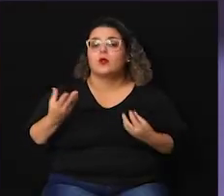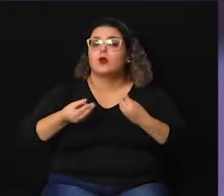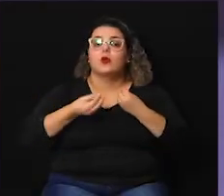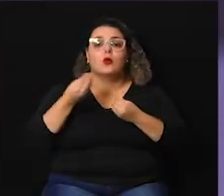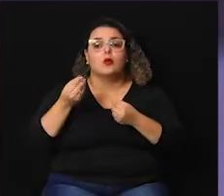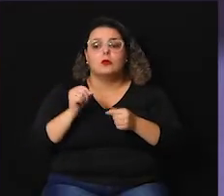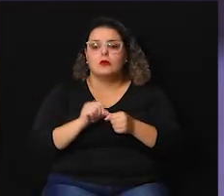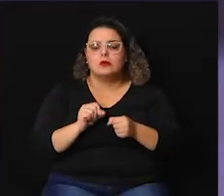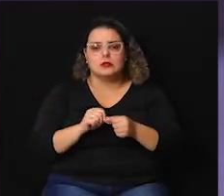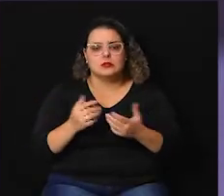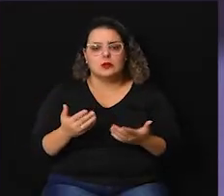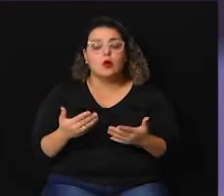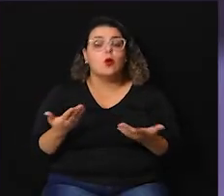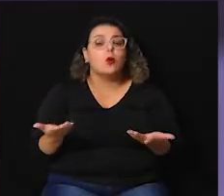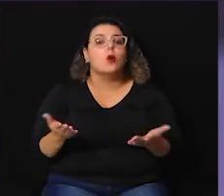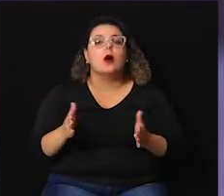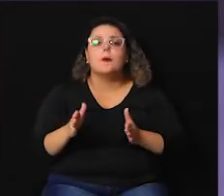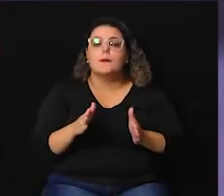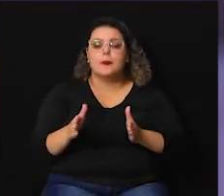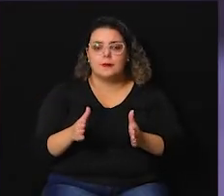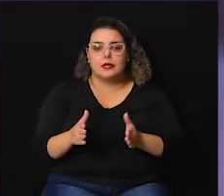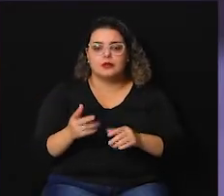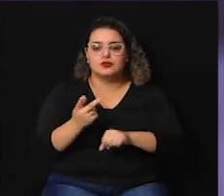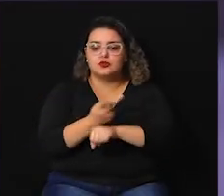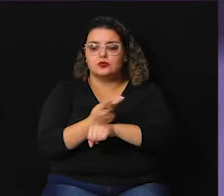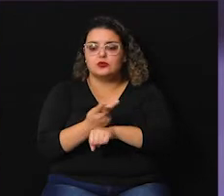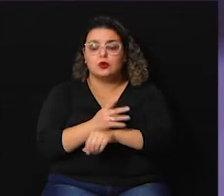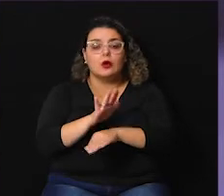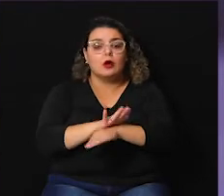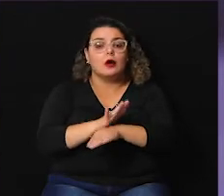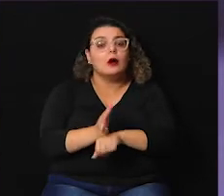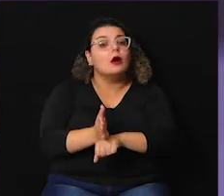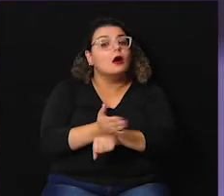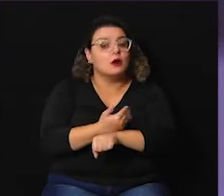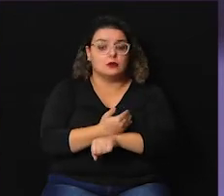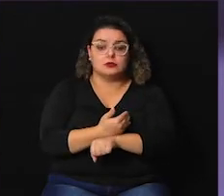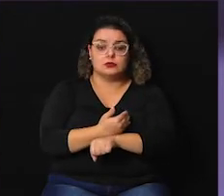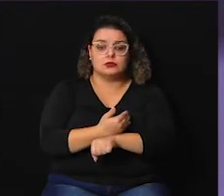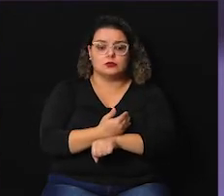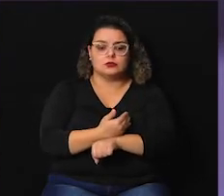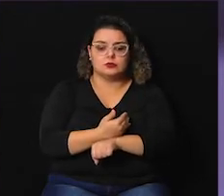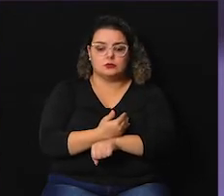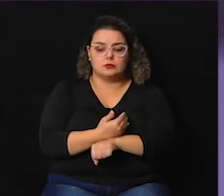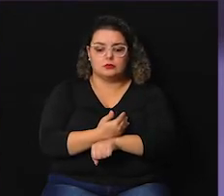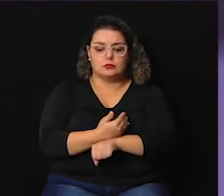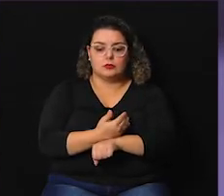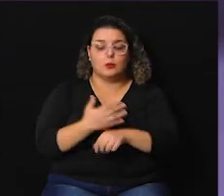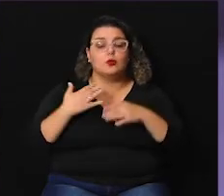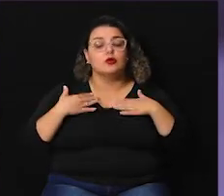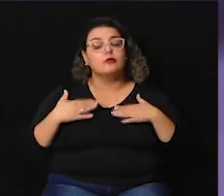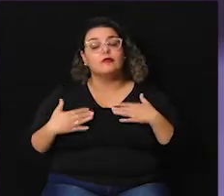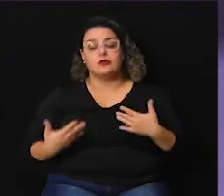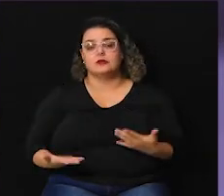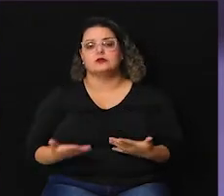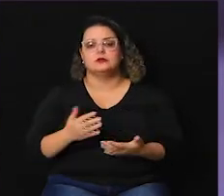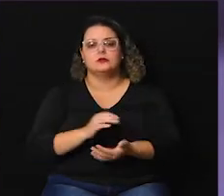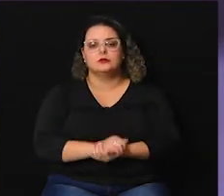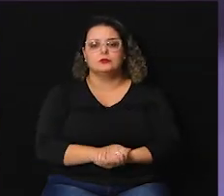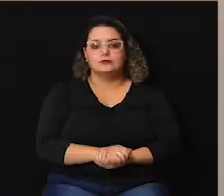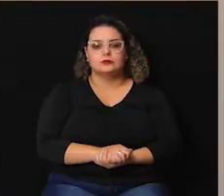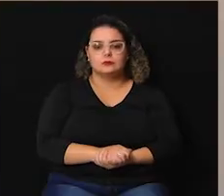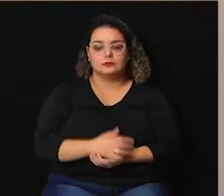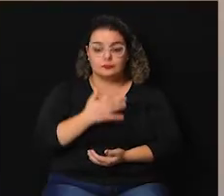Como fazer para saber qual que é o momento de procurar ajuda antes que passe para o físico?